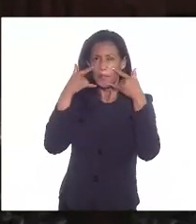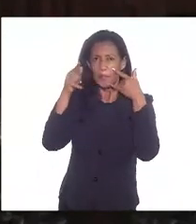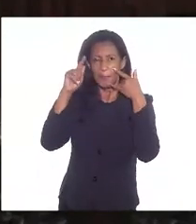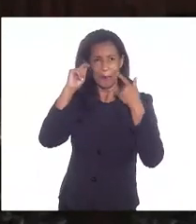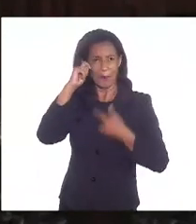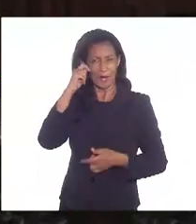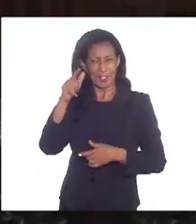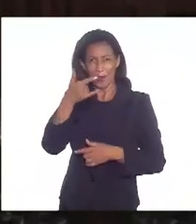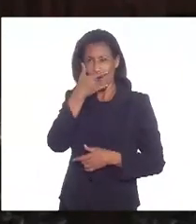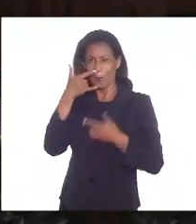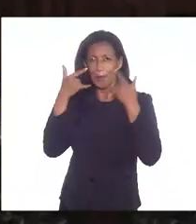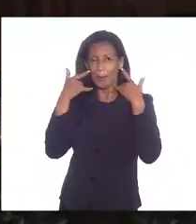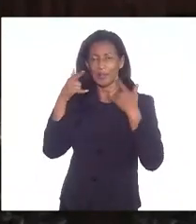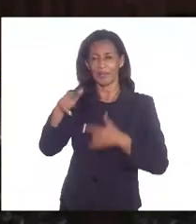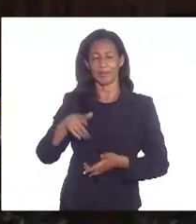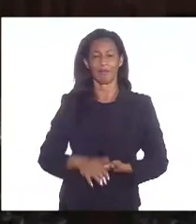preta.